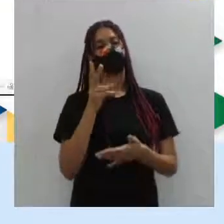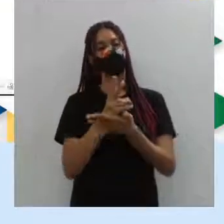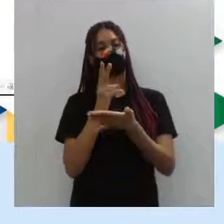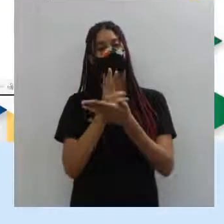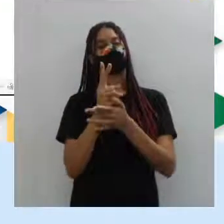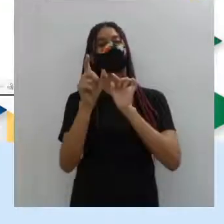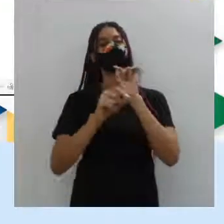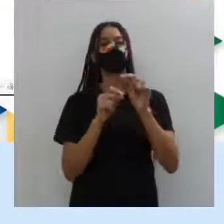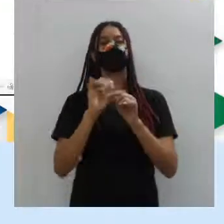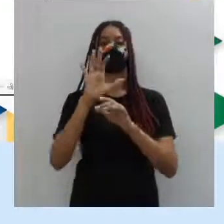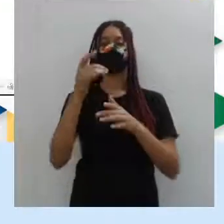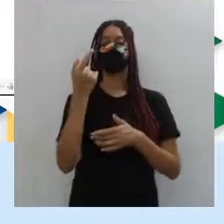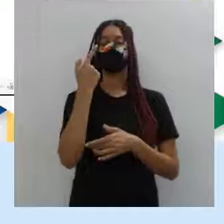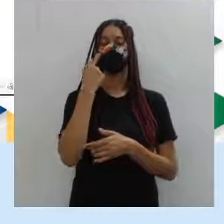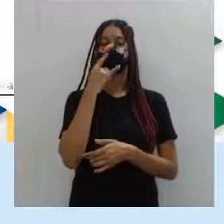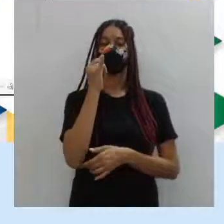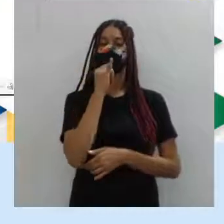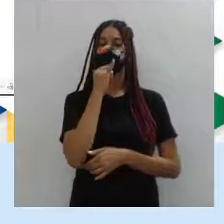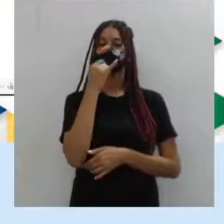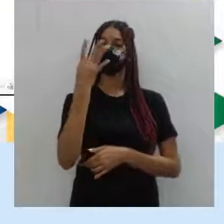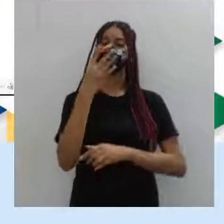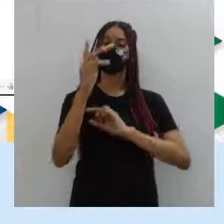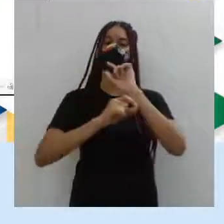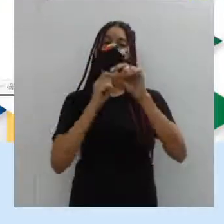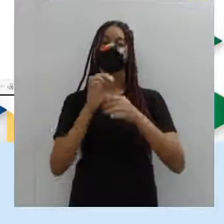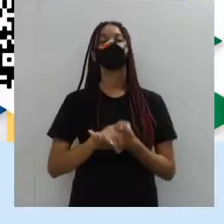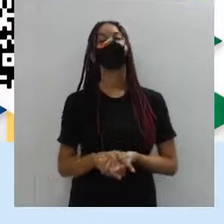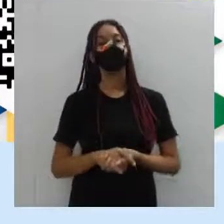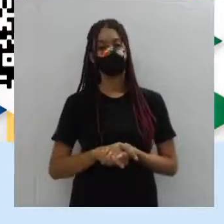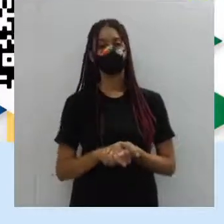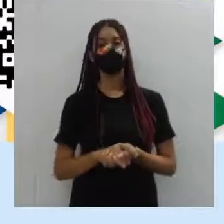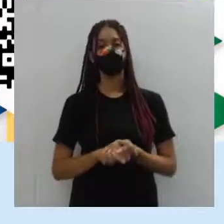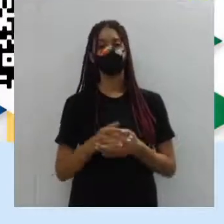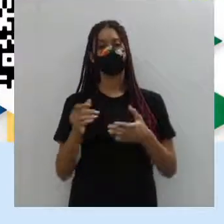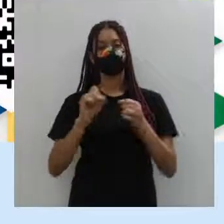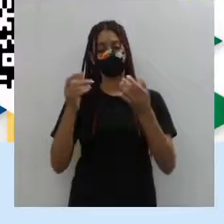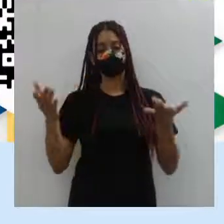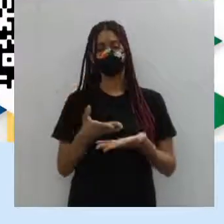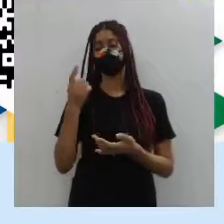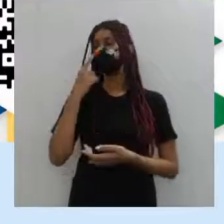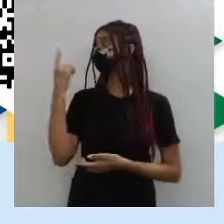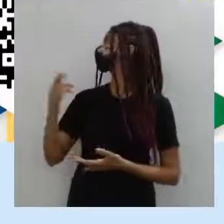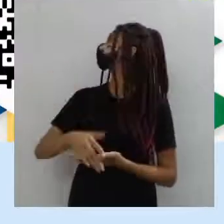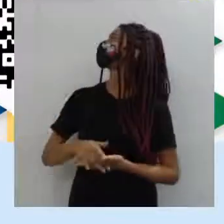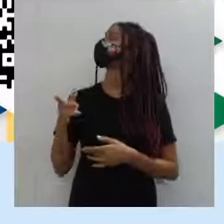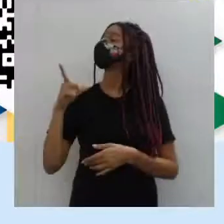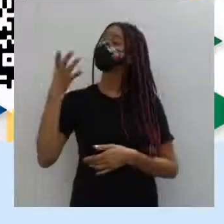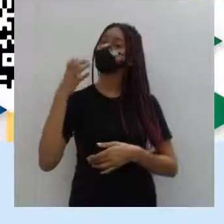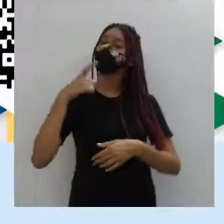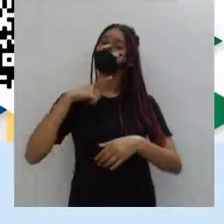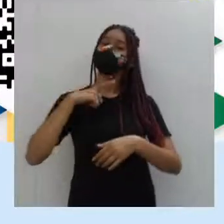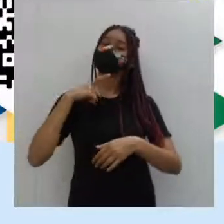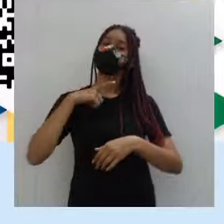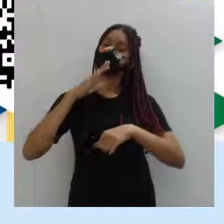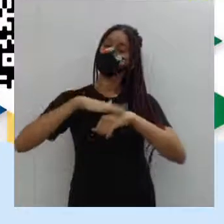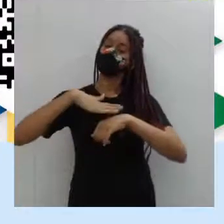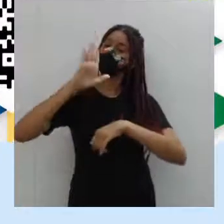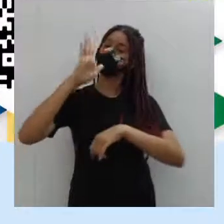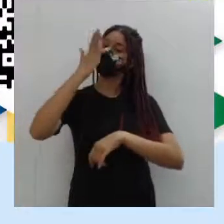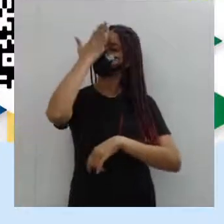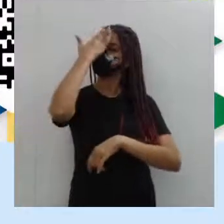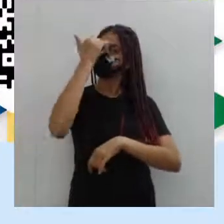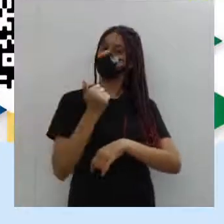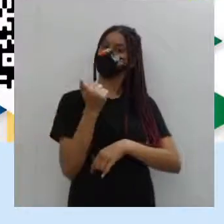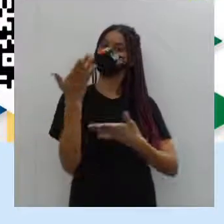exemplo. E, claro, a quarta proporcional foi aí calculada recentemente. Então, você quer saber um pouquinho mais de produtos e meios pelos